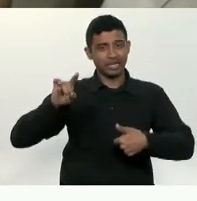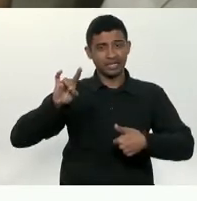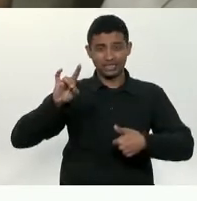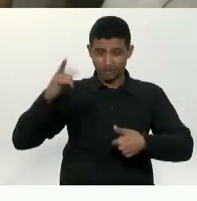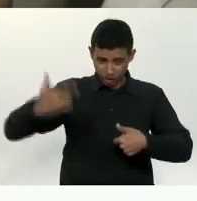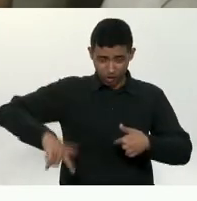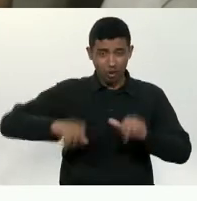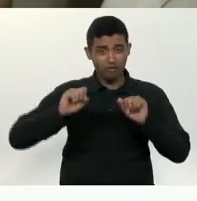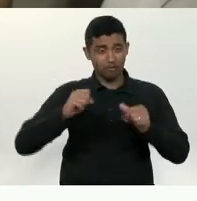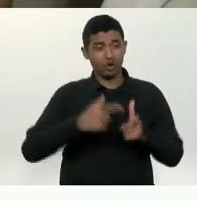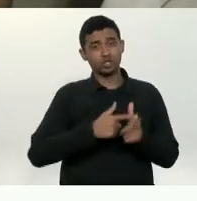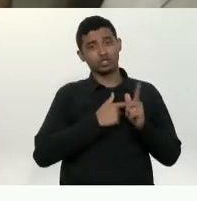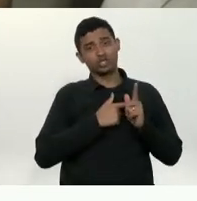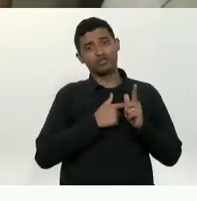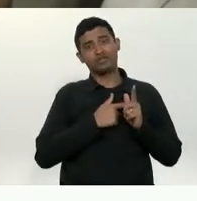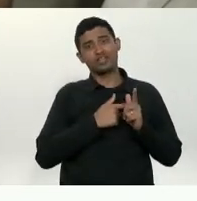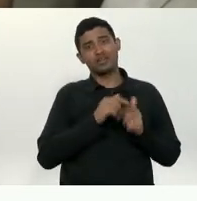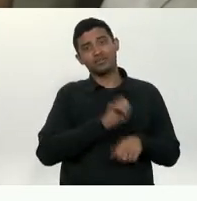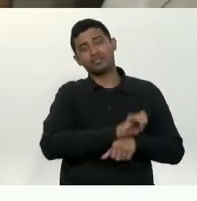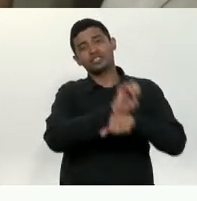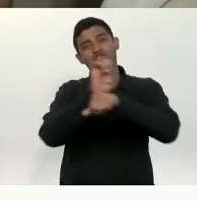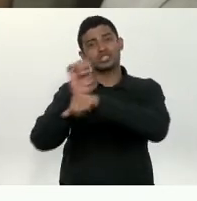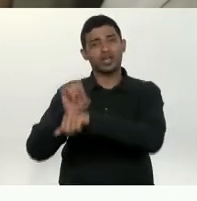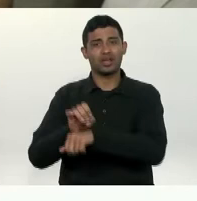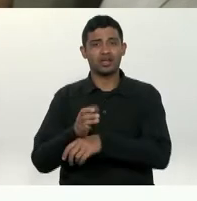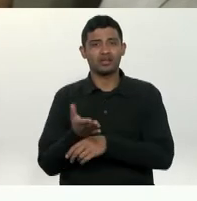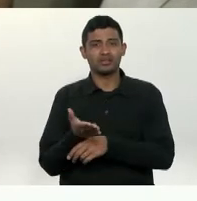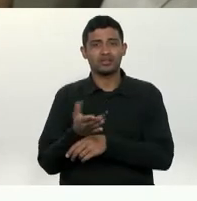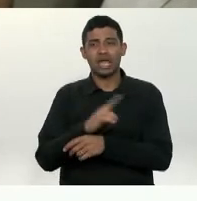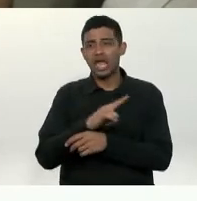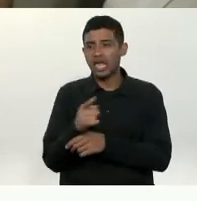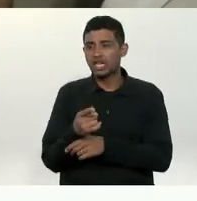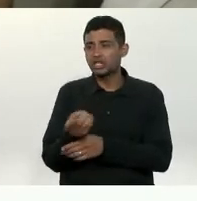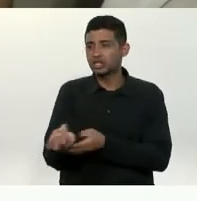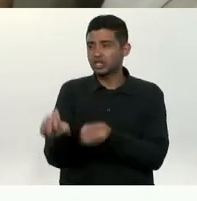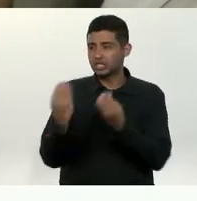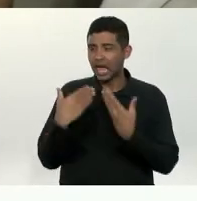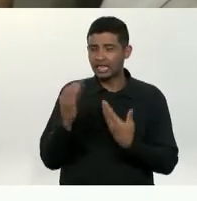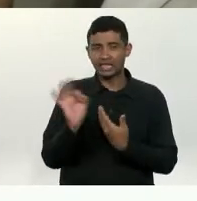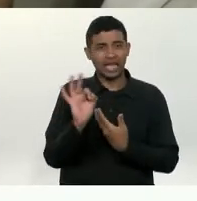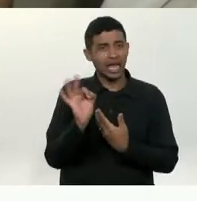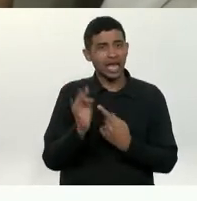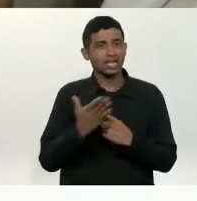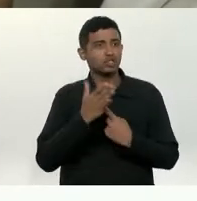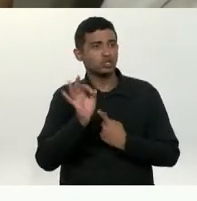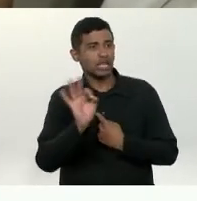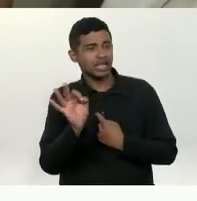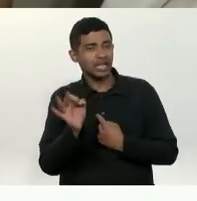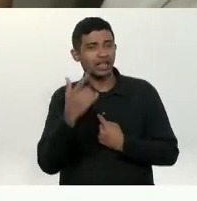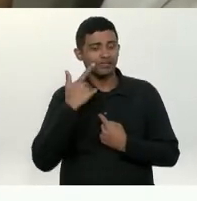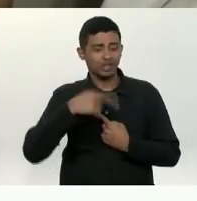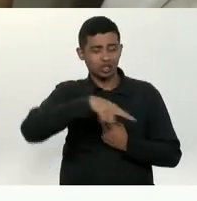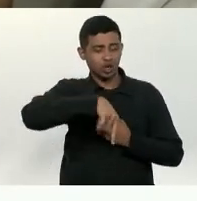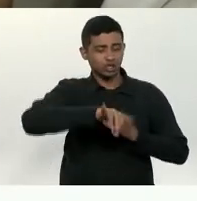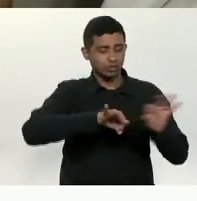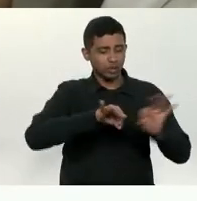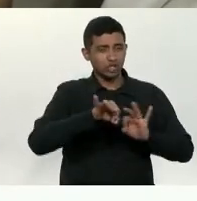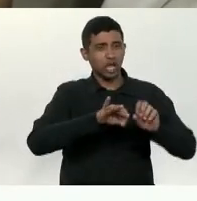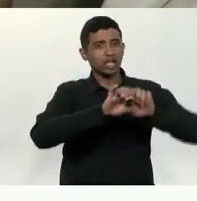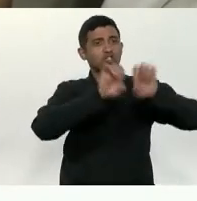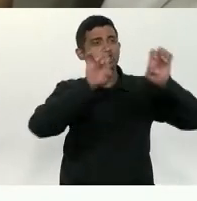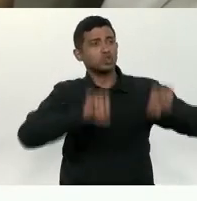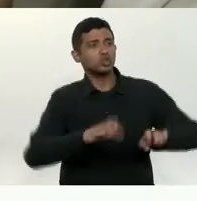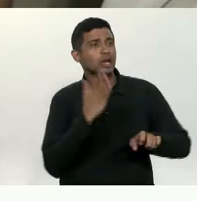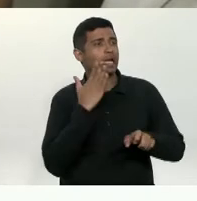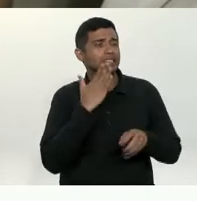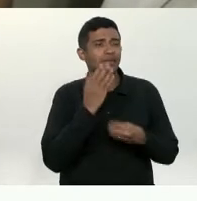Estados. Não nos dão dinheiro, não nos ajudam financeiramente. Os nossos projetos de infraestrutura que aqui estão,